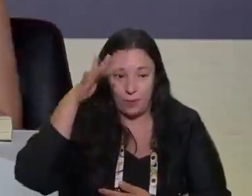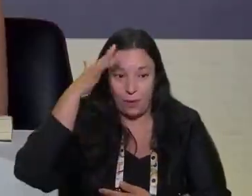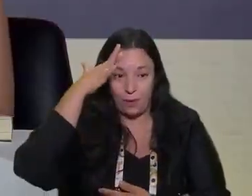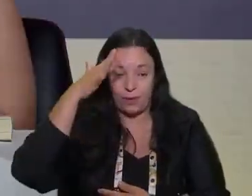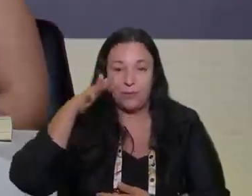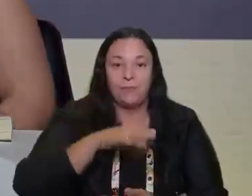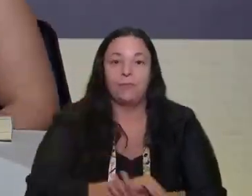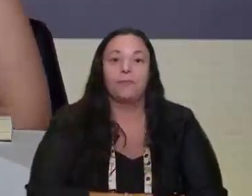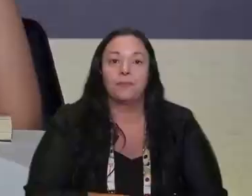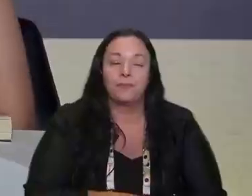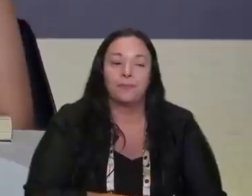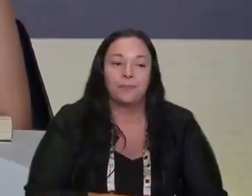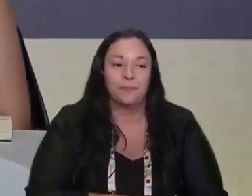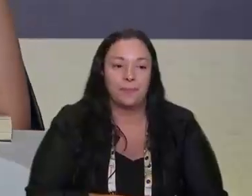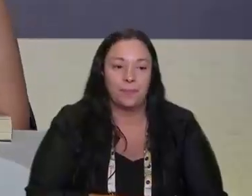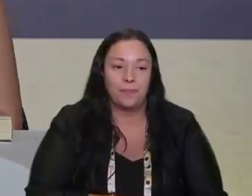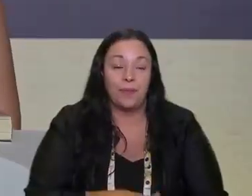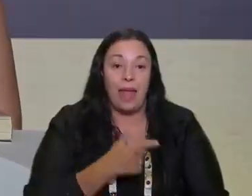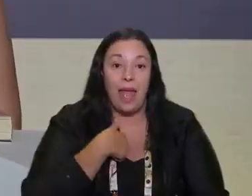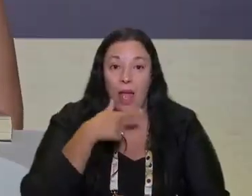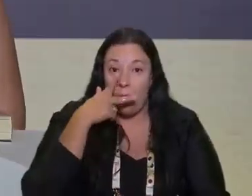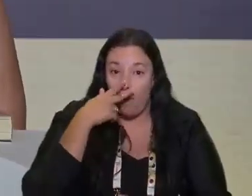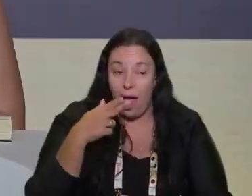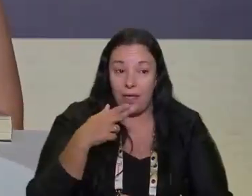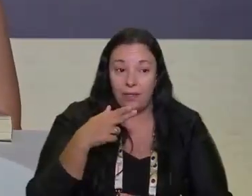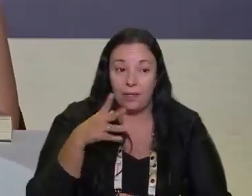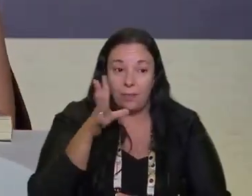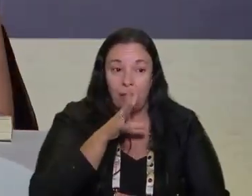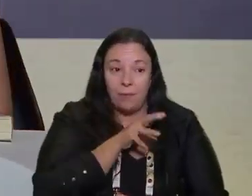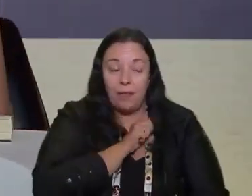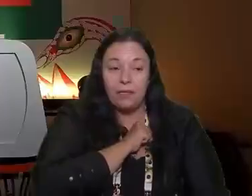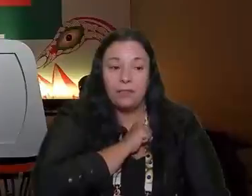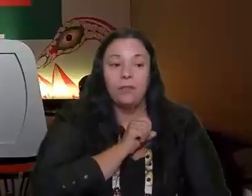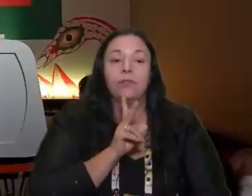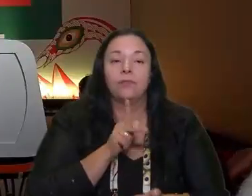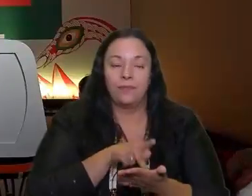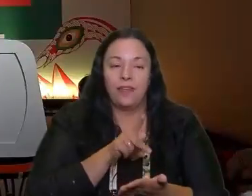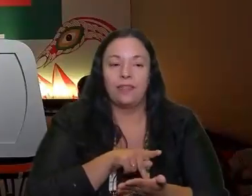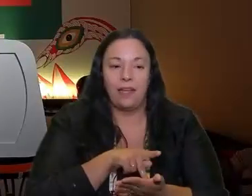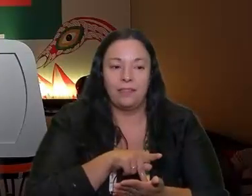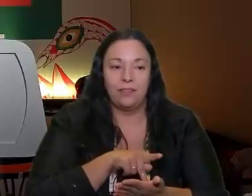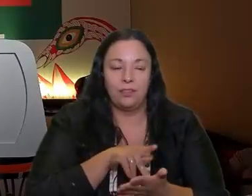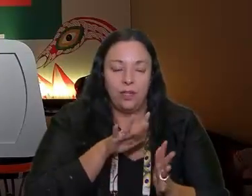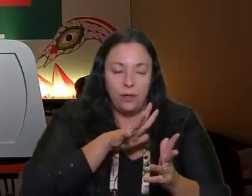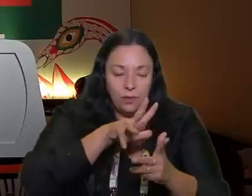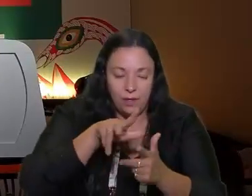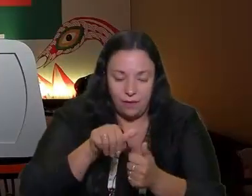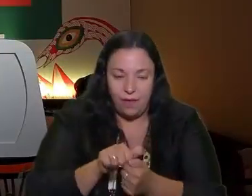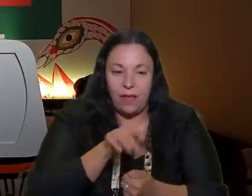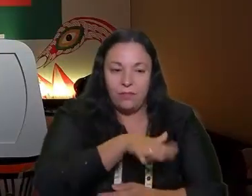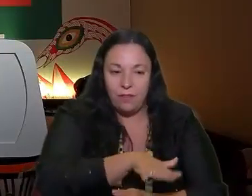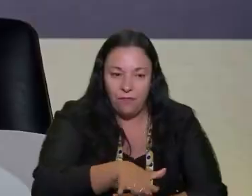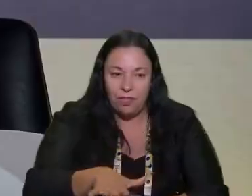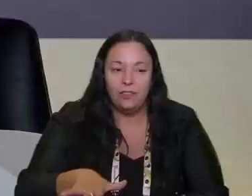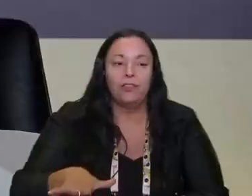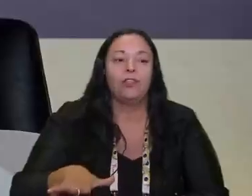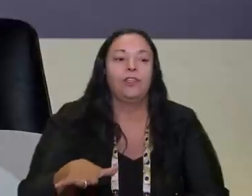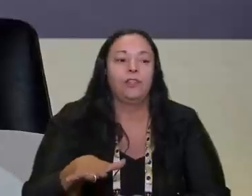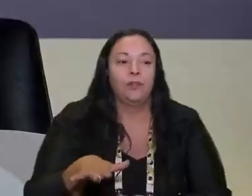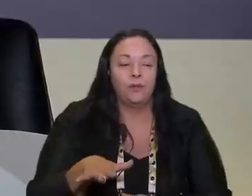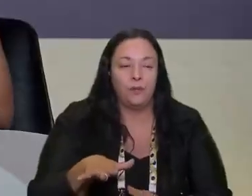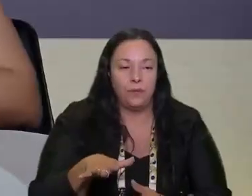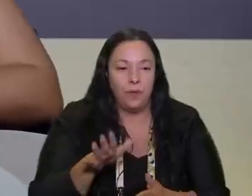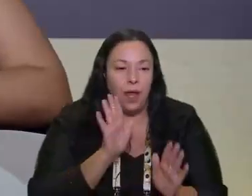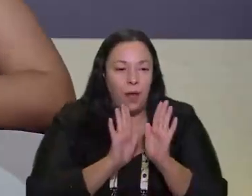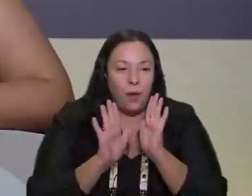minha... eu acho que é uma das minhas maiores paixões, com certeza. É o universo infantil, é a forma como a gente